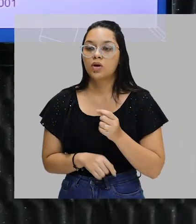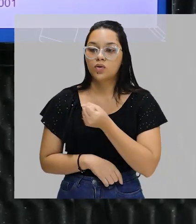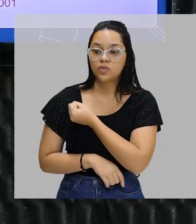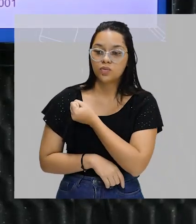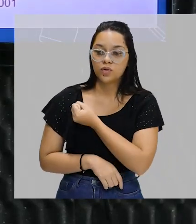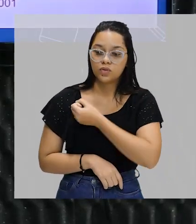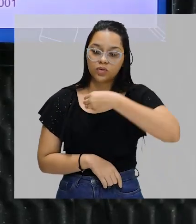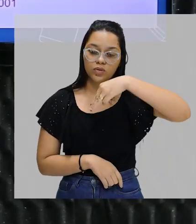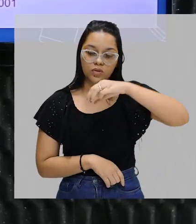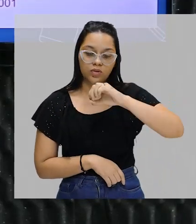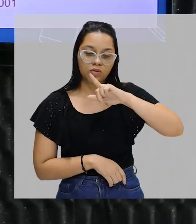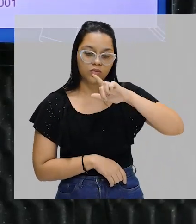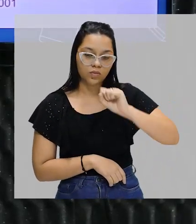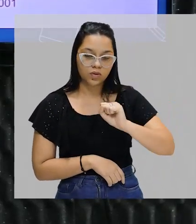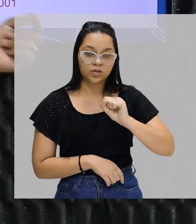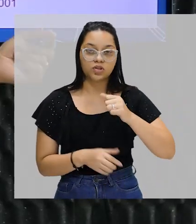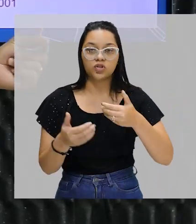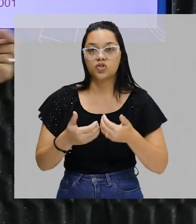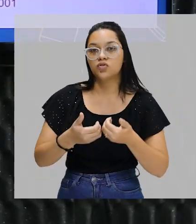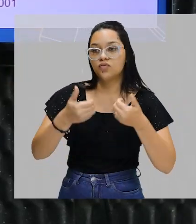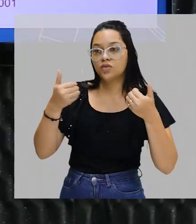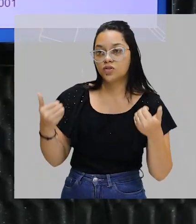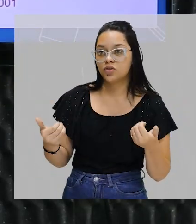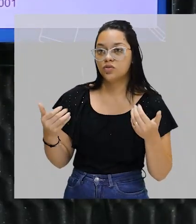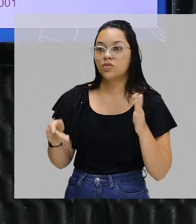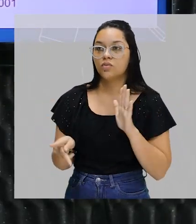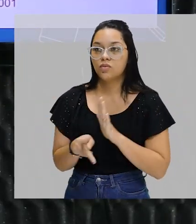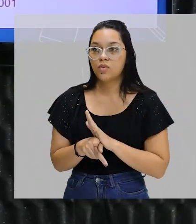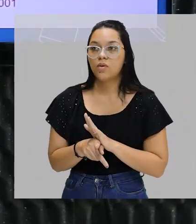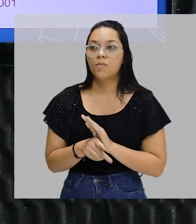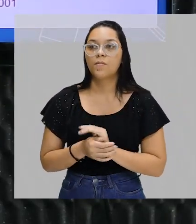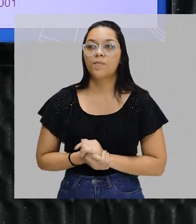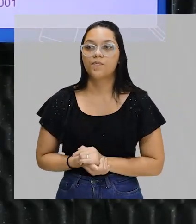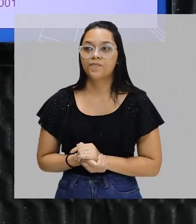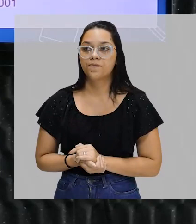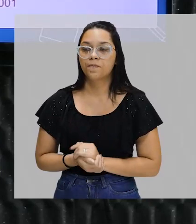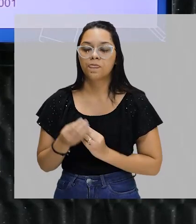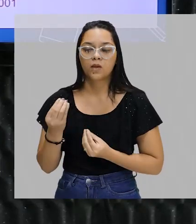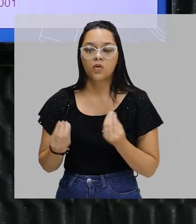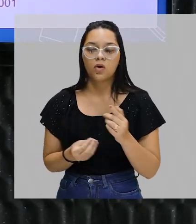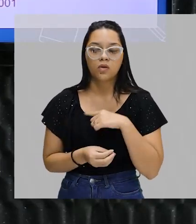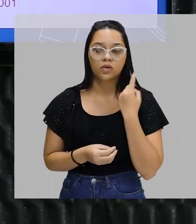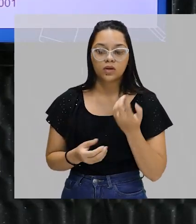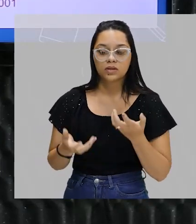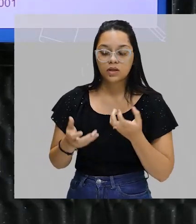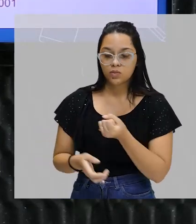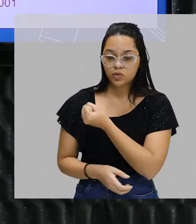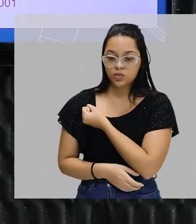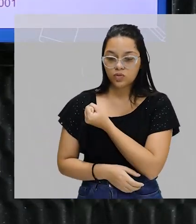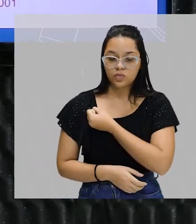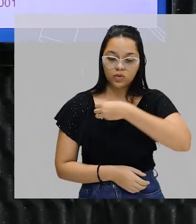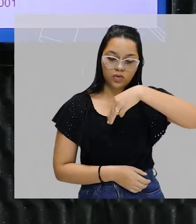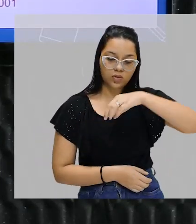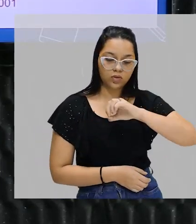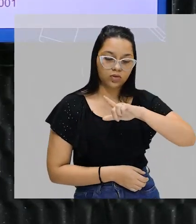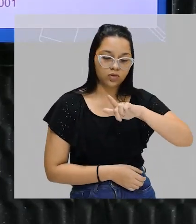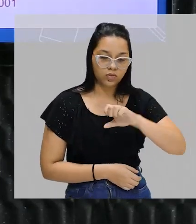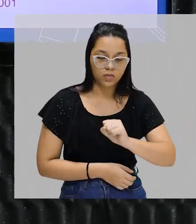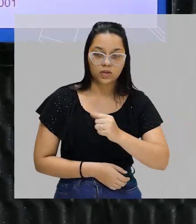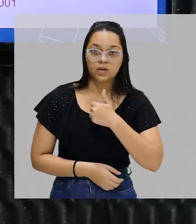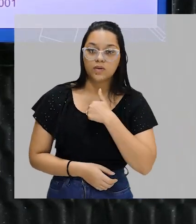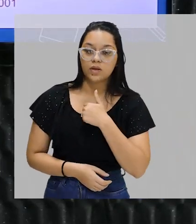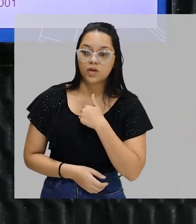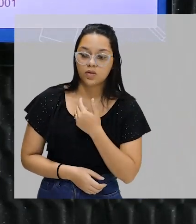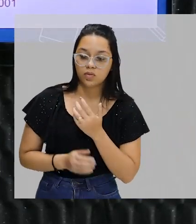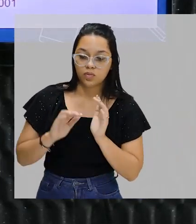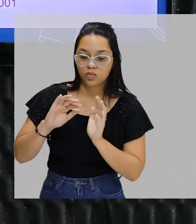mols dividido pelo volume em litros da solução. Como nós queremos o número de mols, né? Então eu vou isolar o